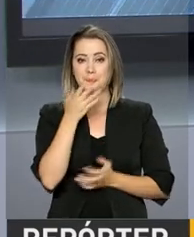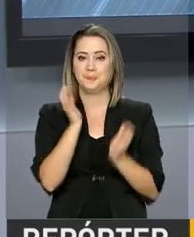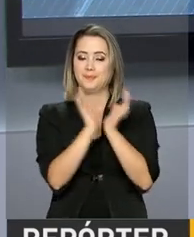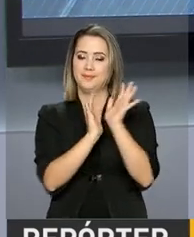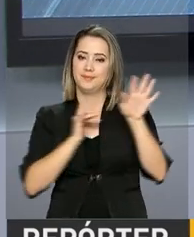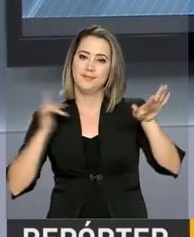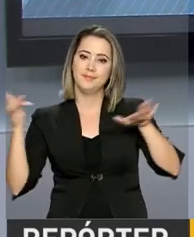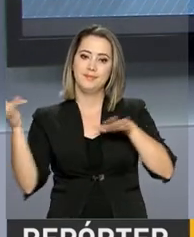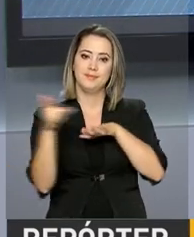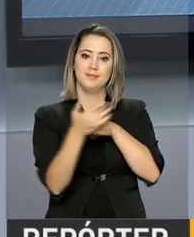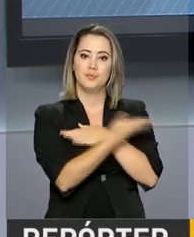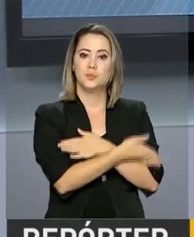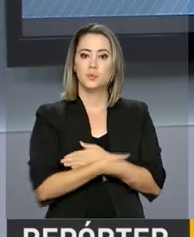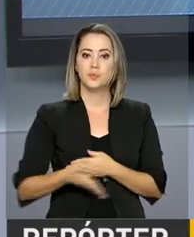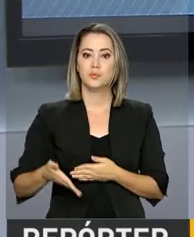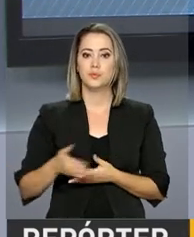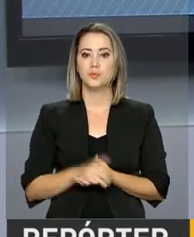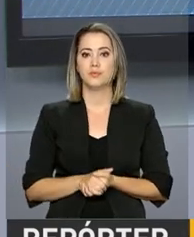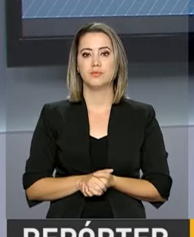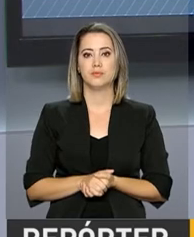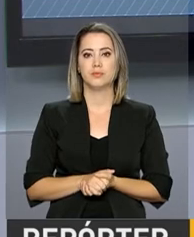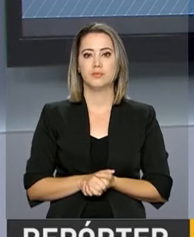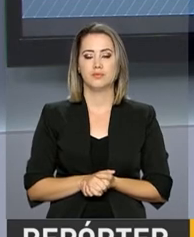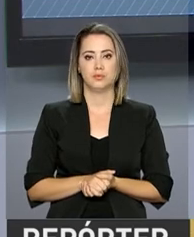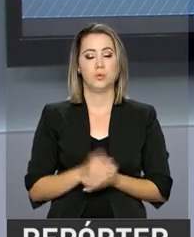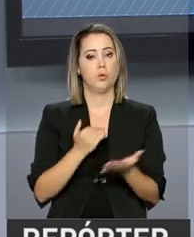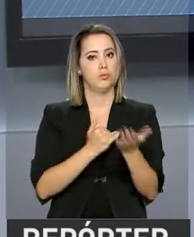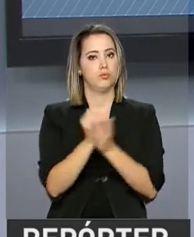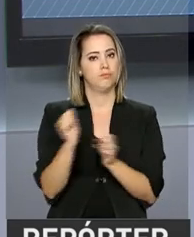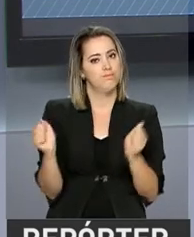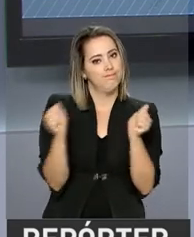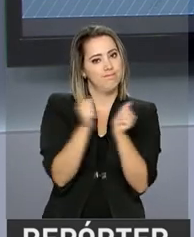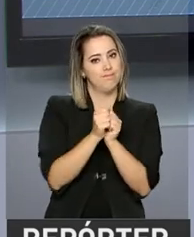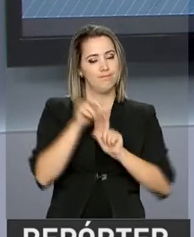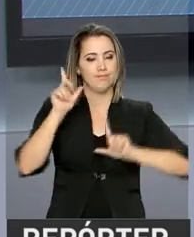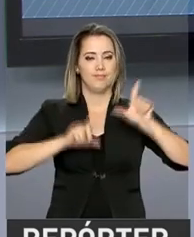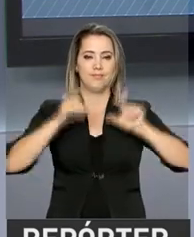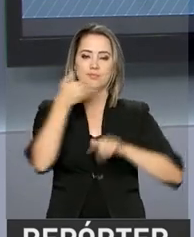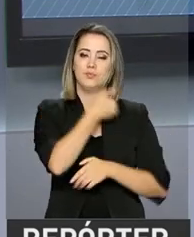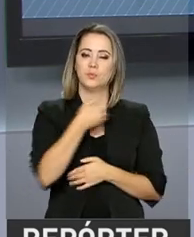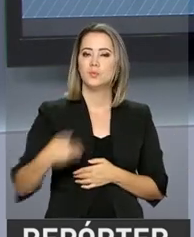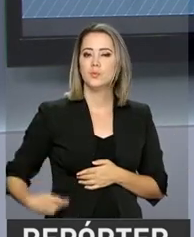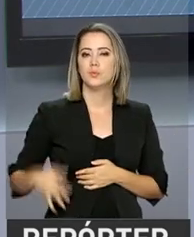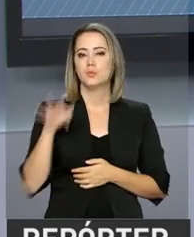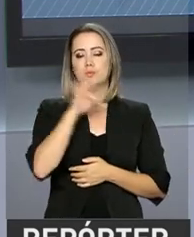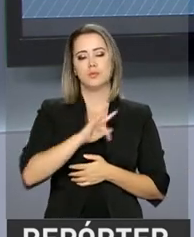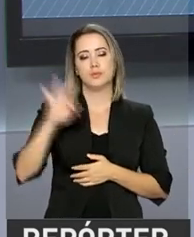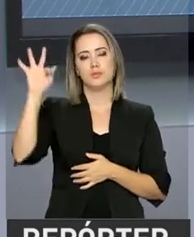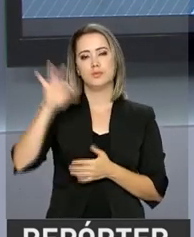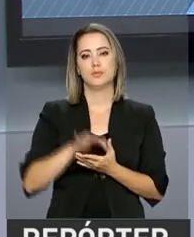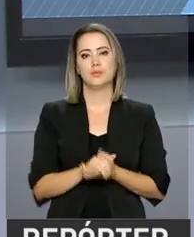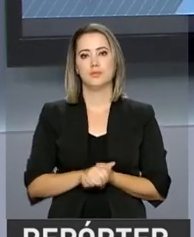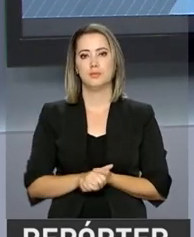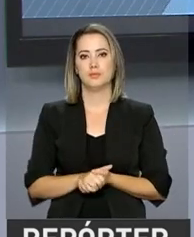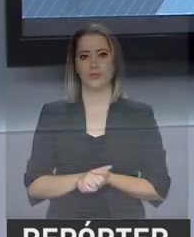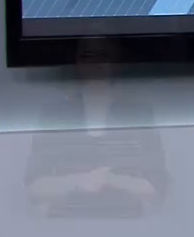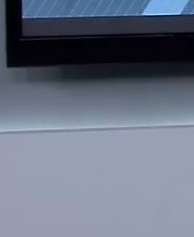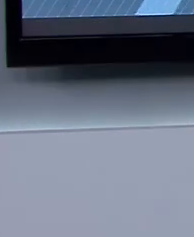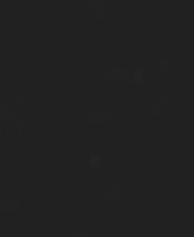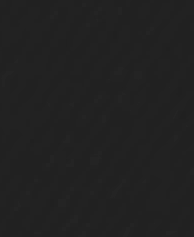também as novidades em nossas redes sociais continue aqui com a gente na nbr a tv do governo federal